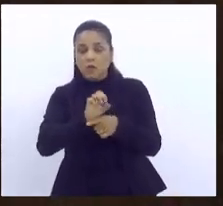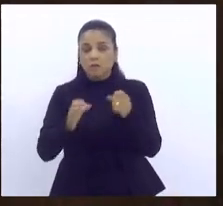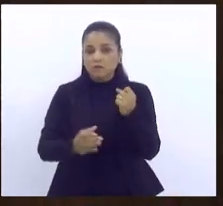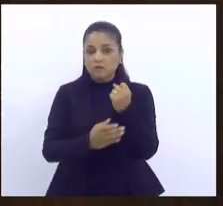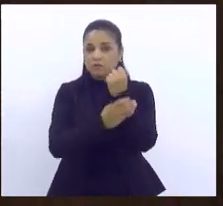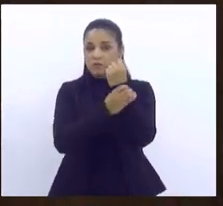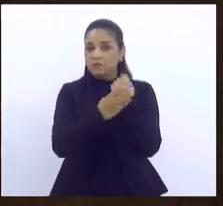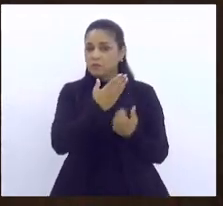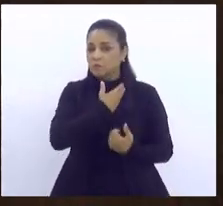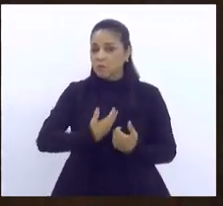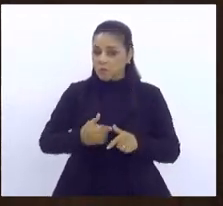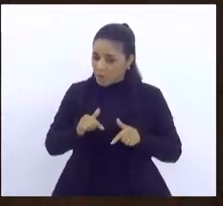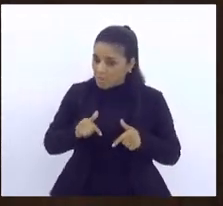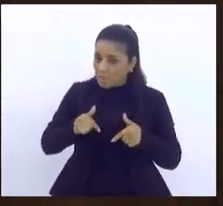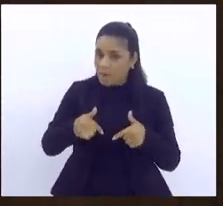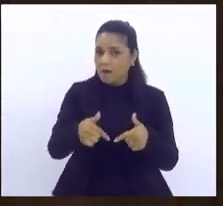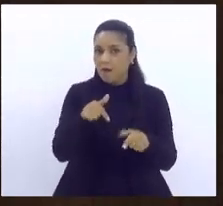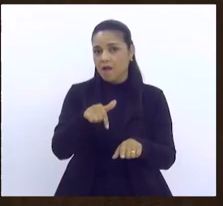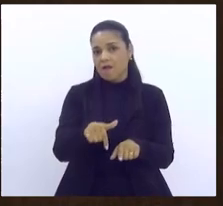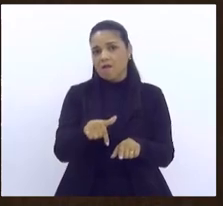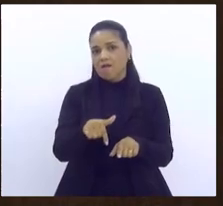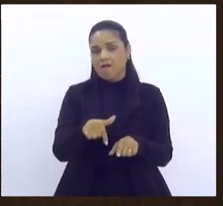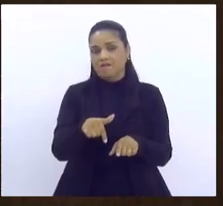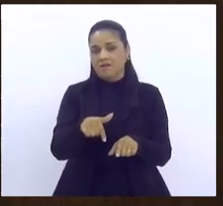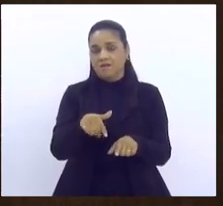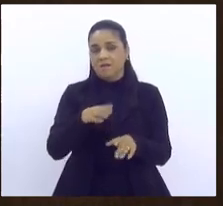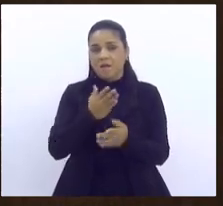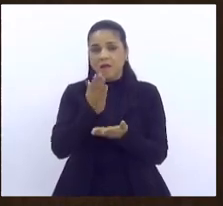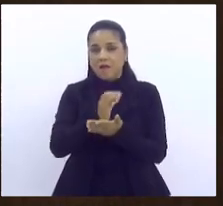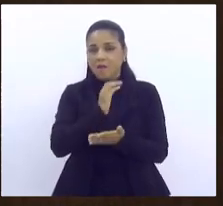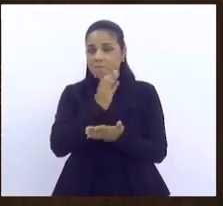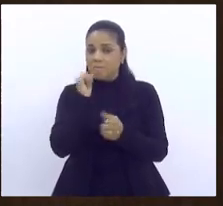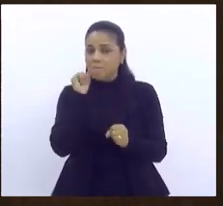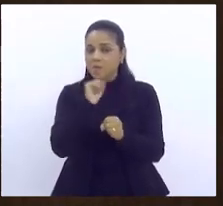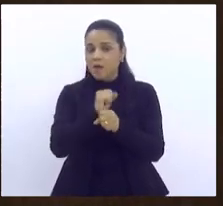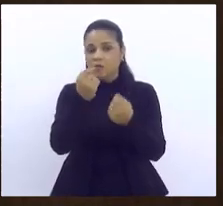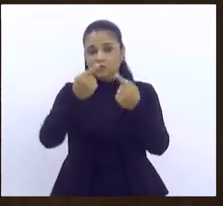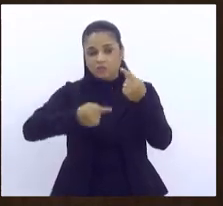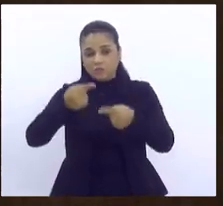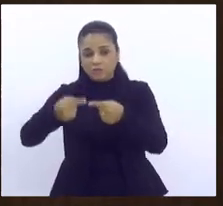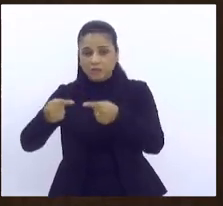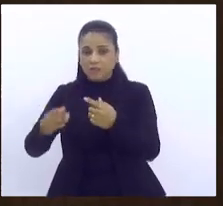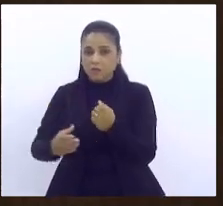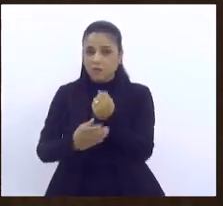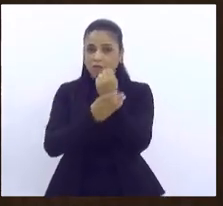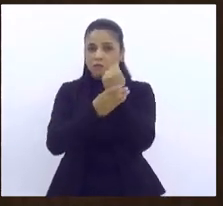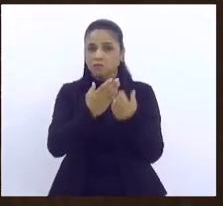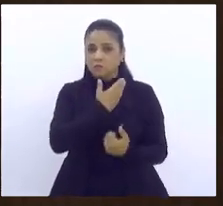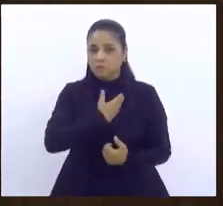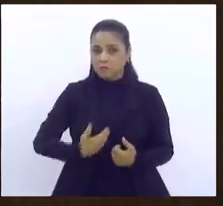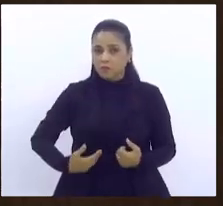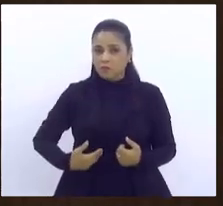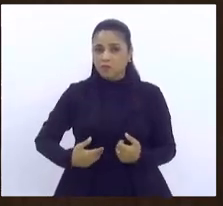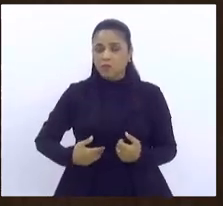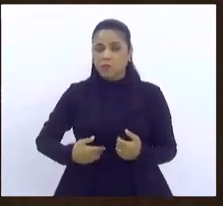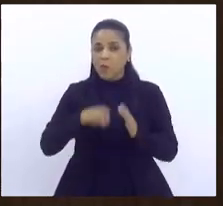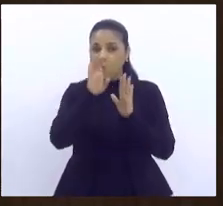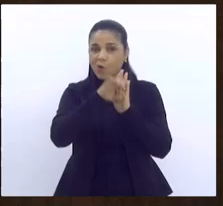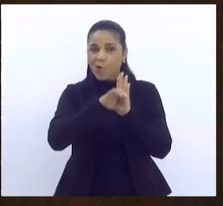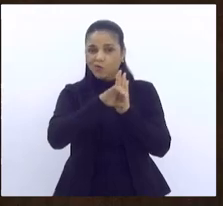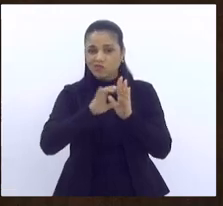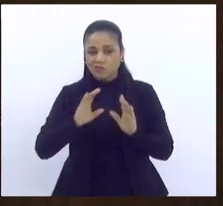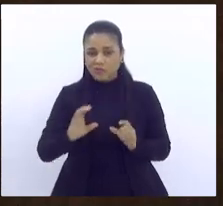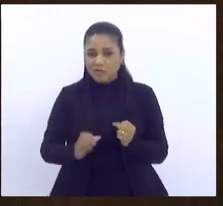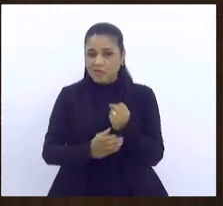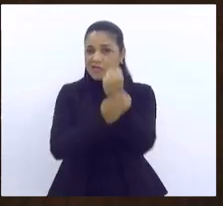Pública funcionando. Parou de se debater segurança pública enquanto conceito de garantia da vida em todas